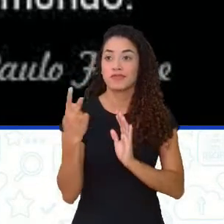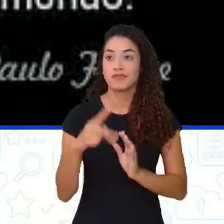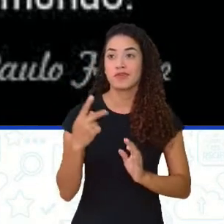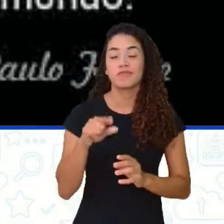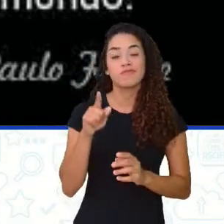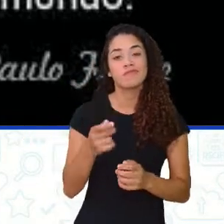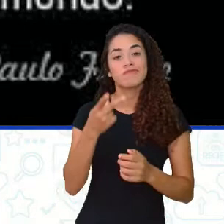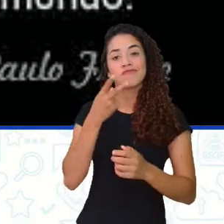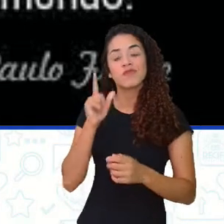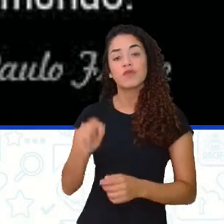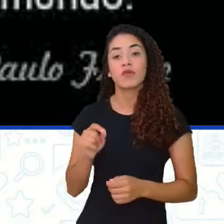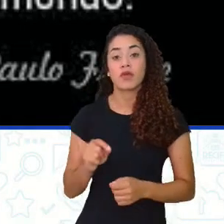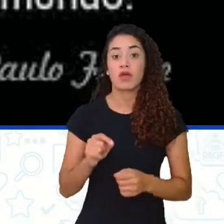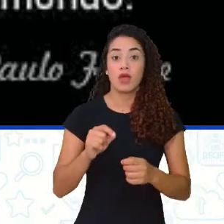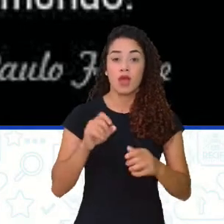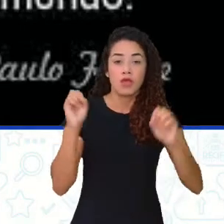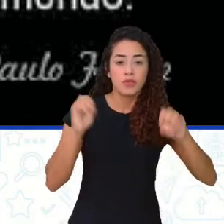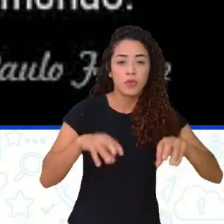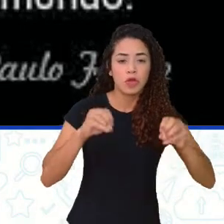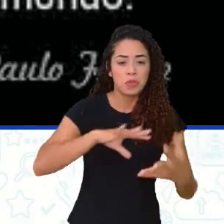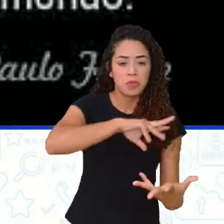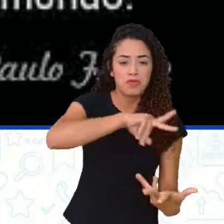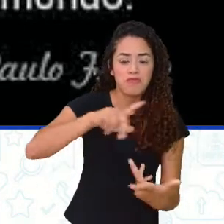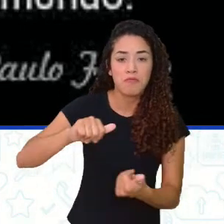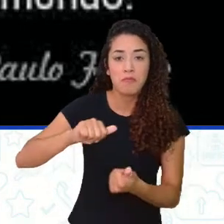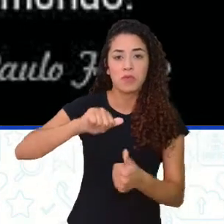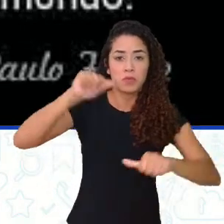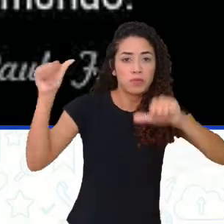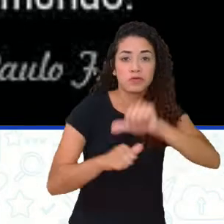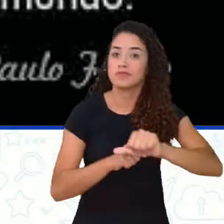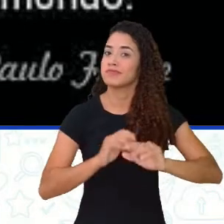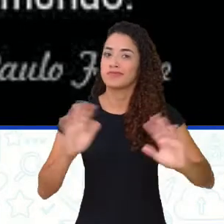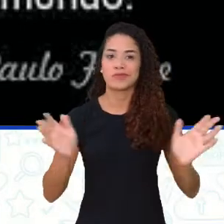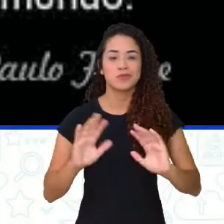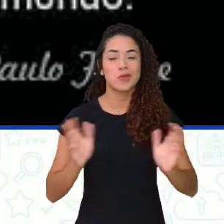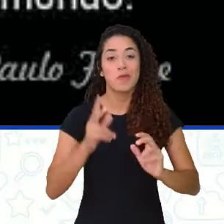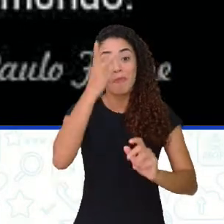que educação não transforma o mundo, educação muda as